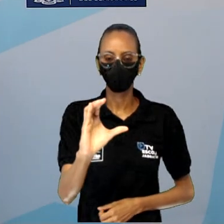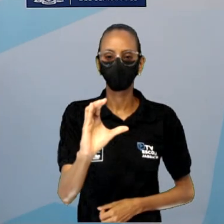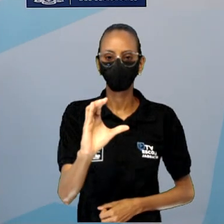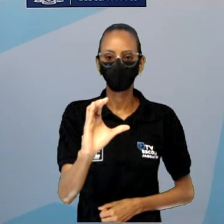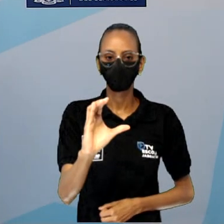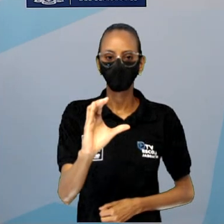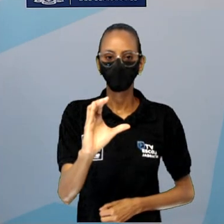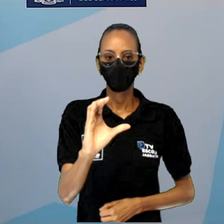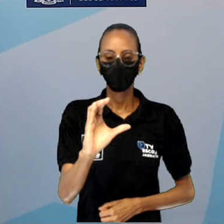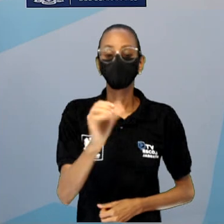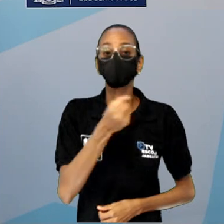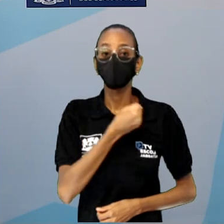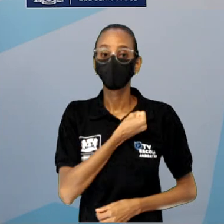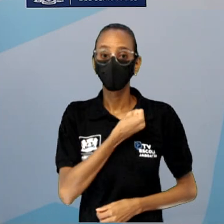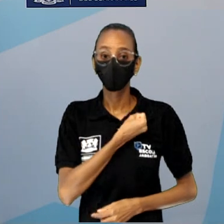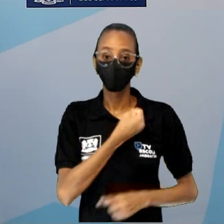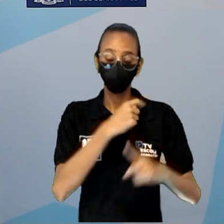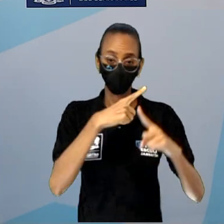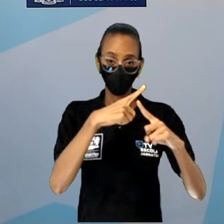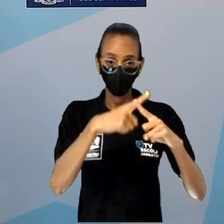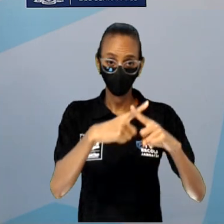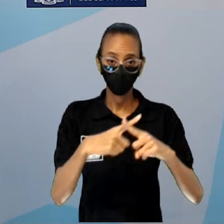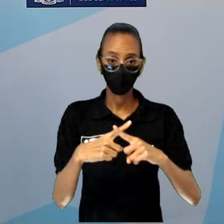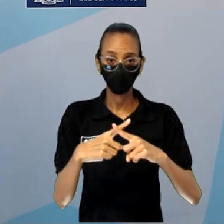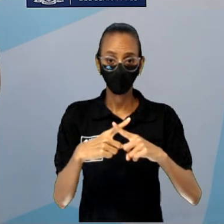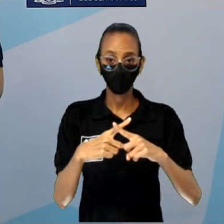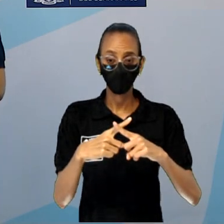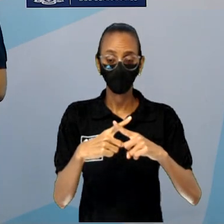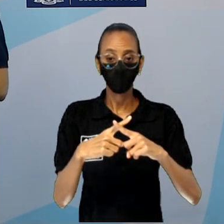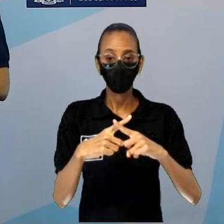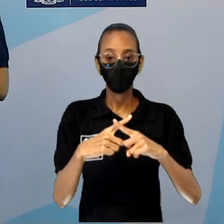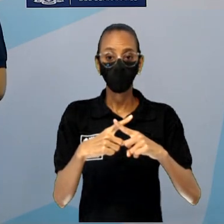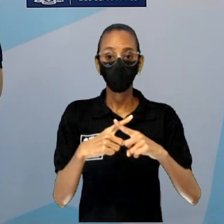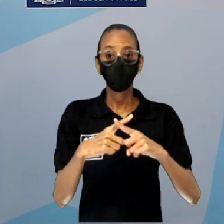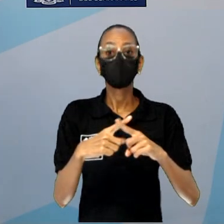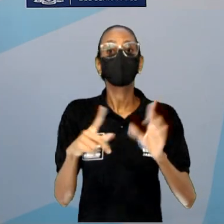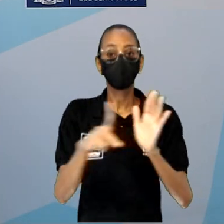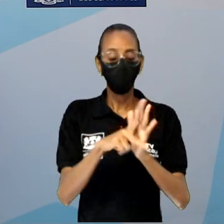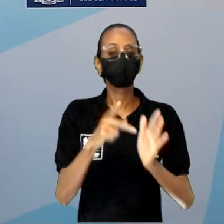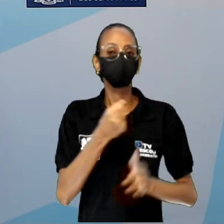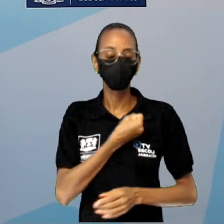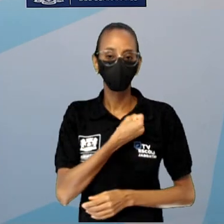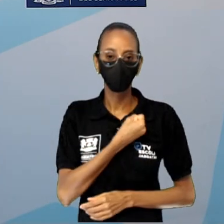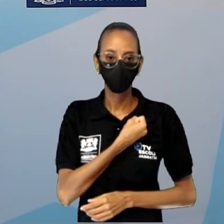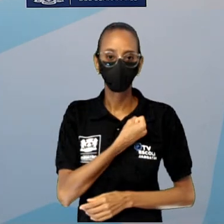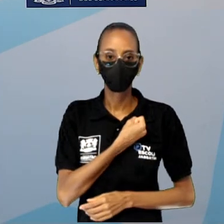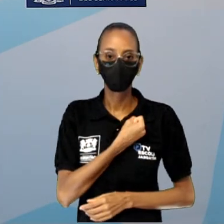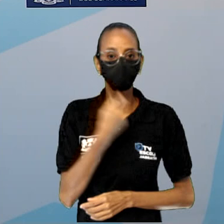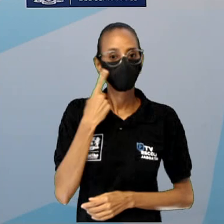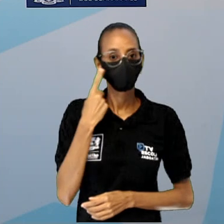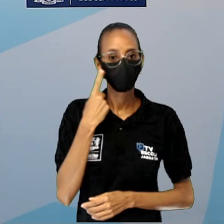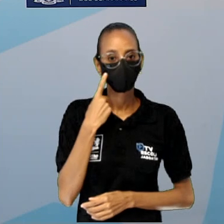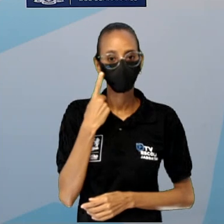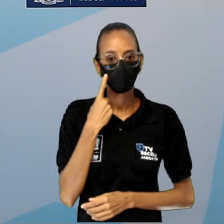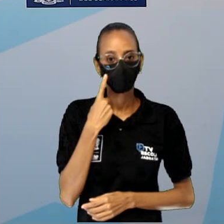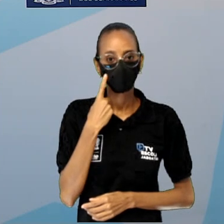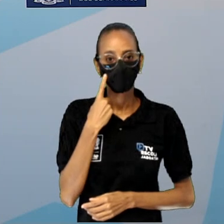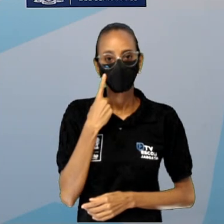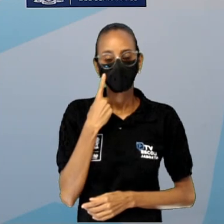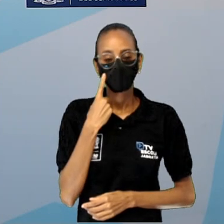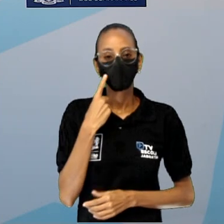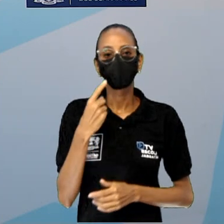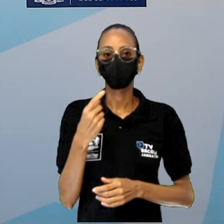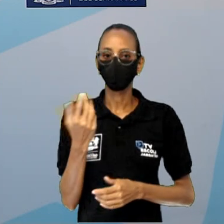números que multiplicam apenas os dois ao mesmo tempo. Então, ó, que dividem, né? Então, aqui, o 2